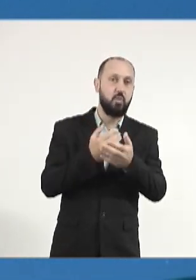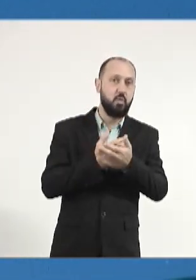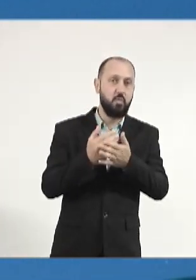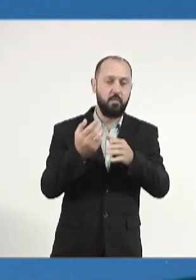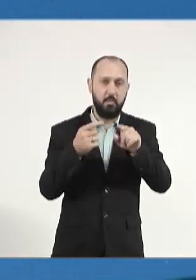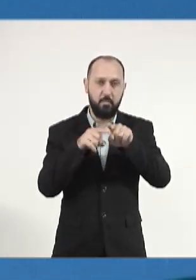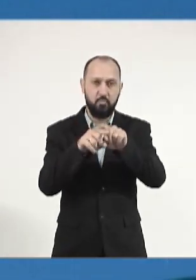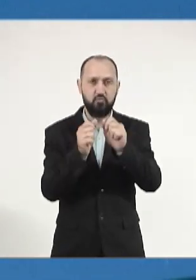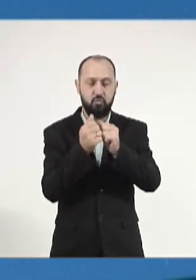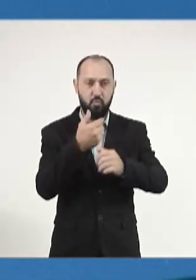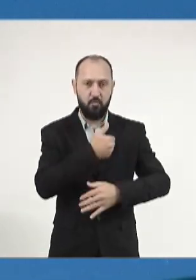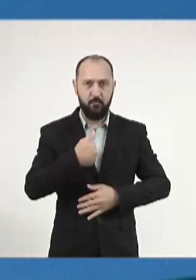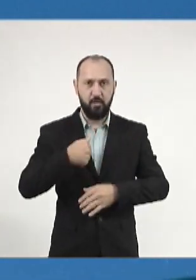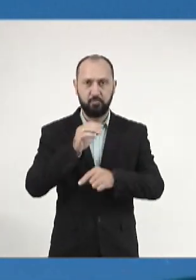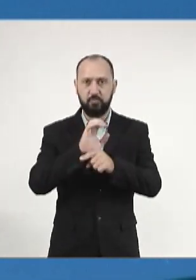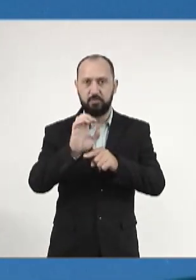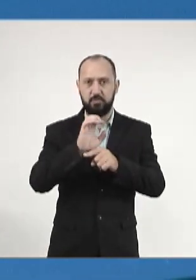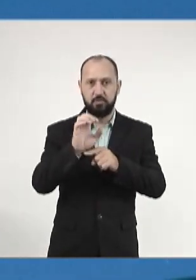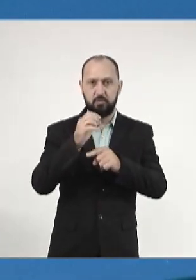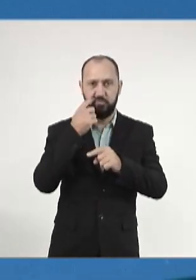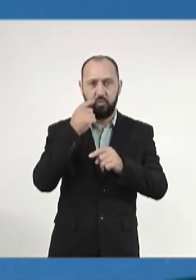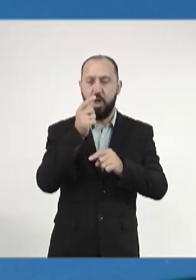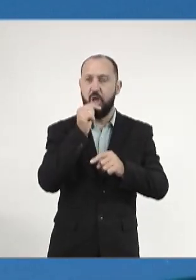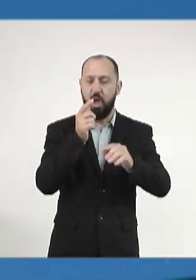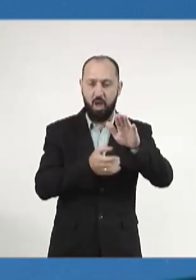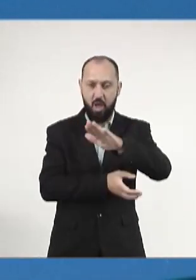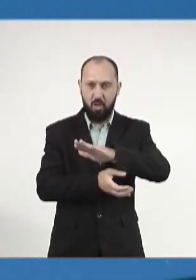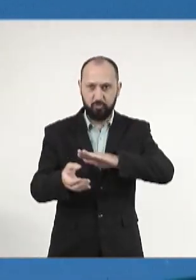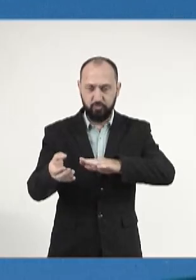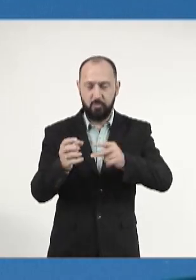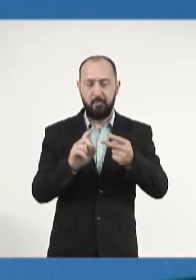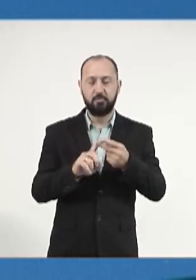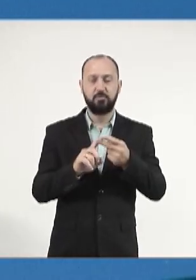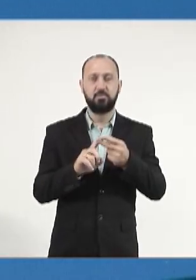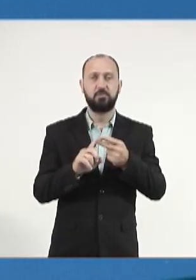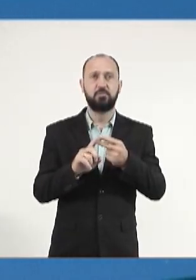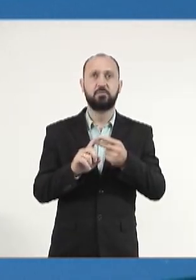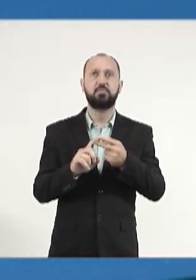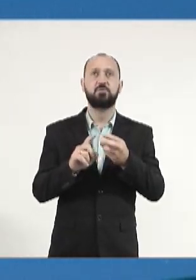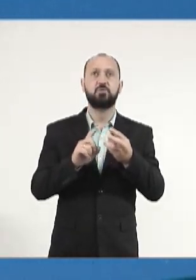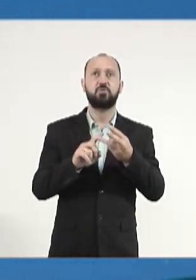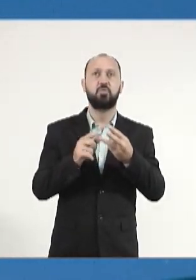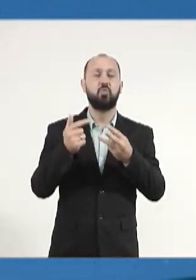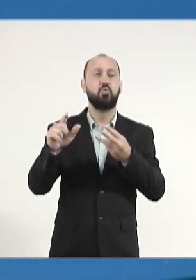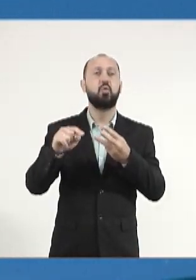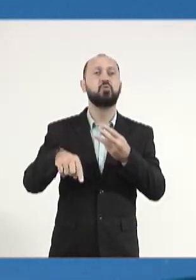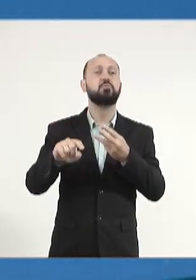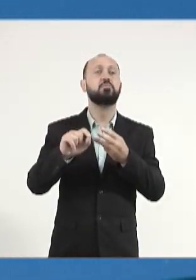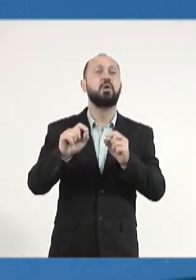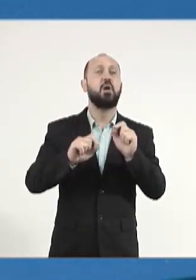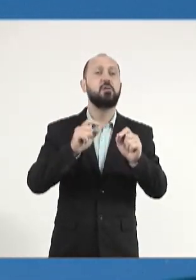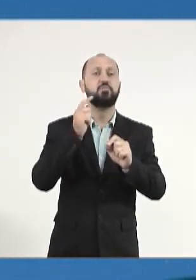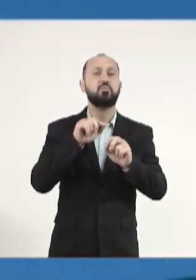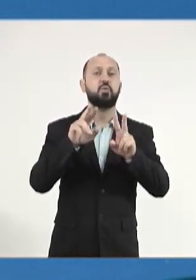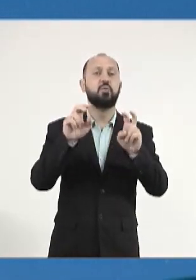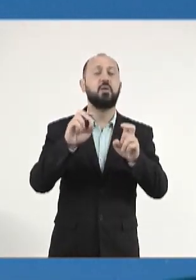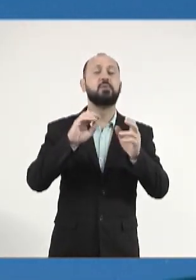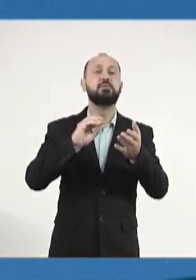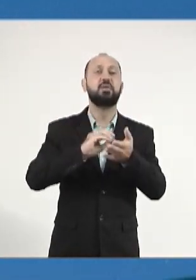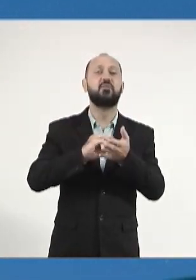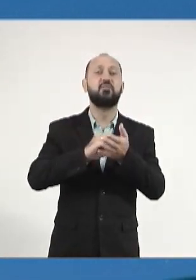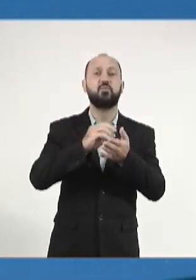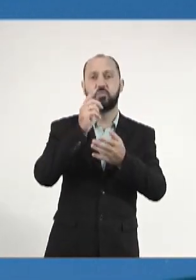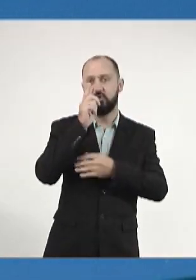numa parceria do governo do estado, Sanesul, né, e demais órgãos, para a questão da